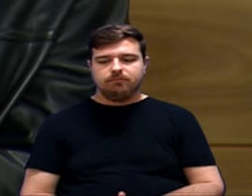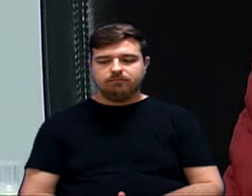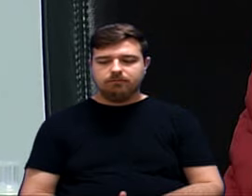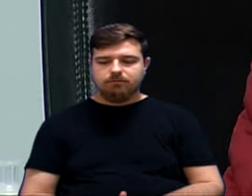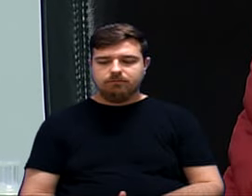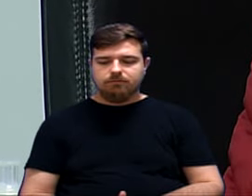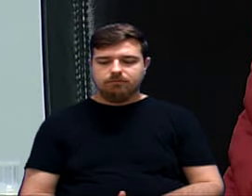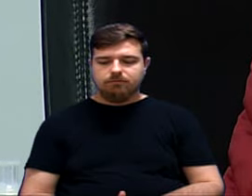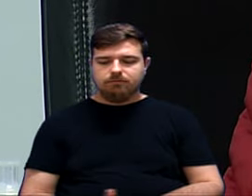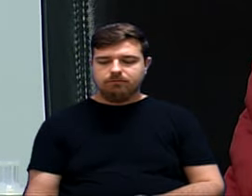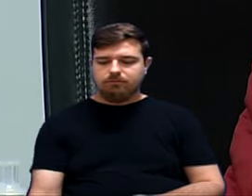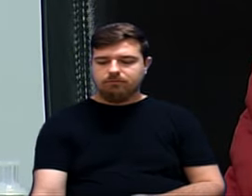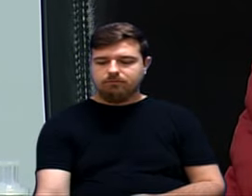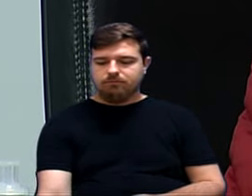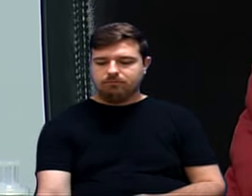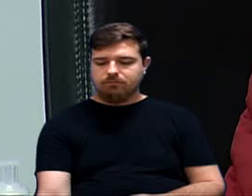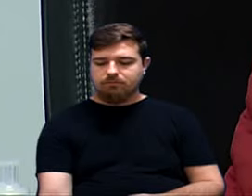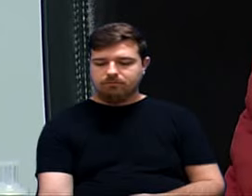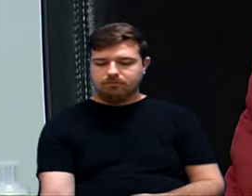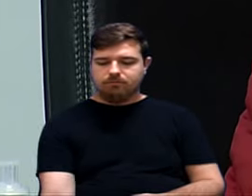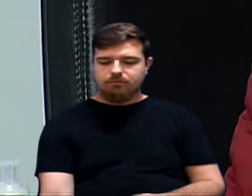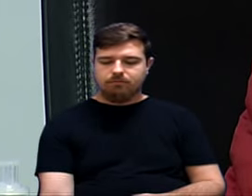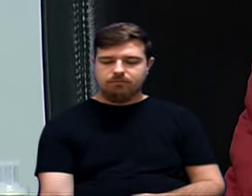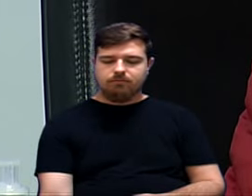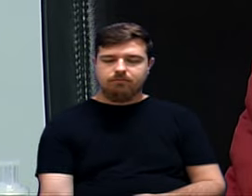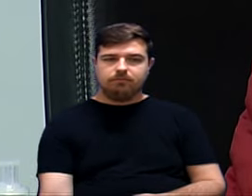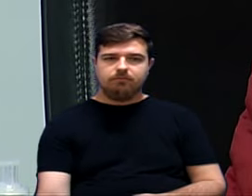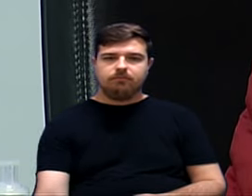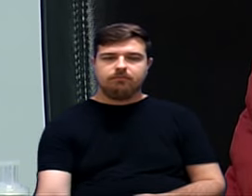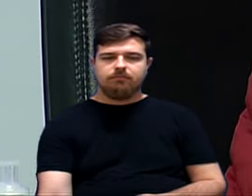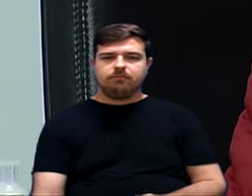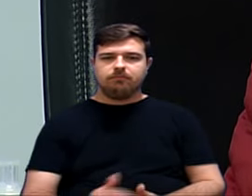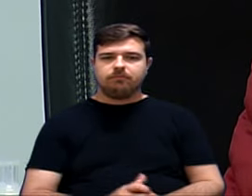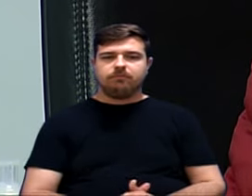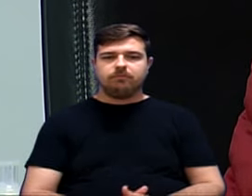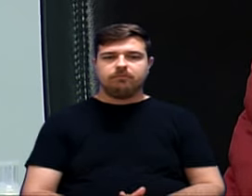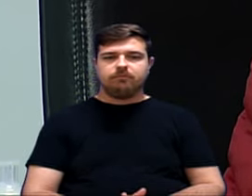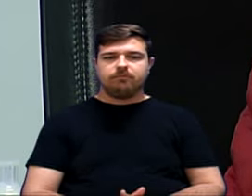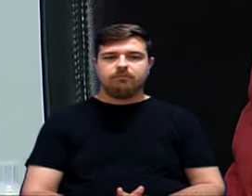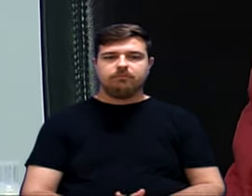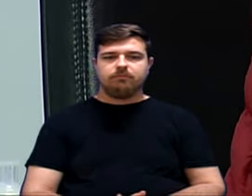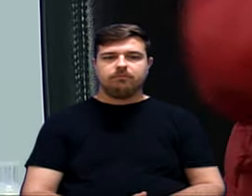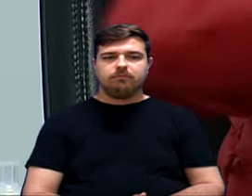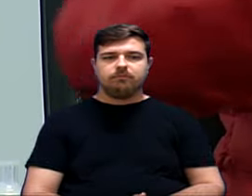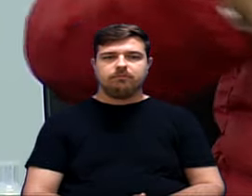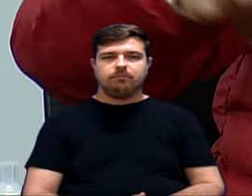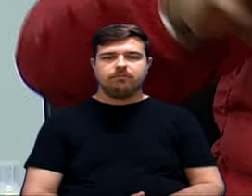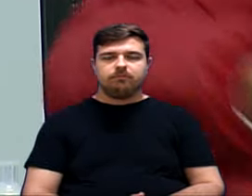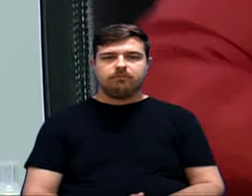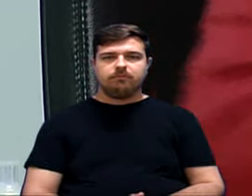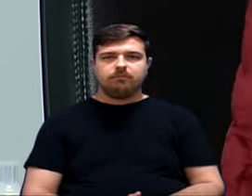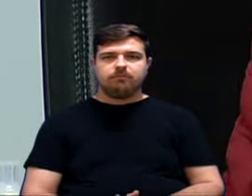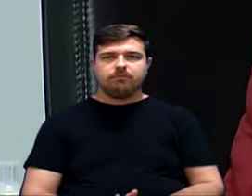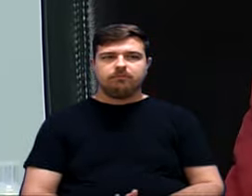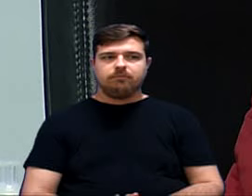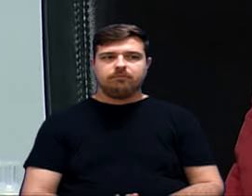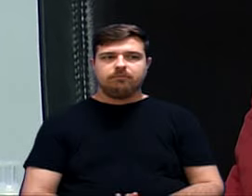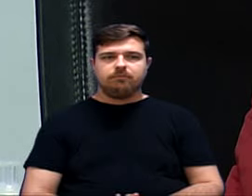hoje pass al tá sendo toda desmatada e várias construções irregulares par sei